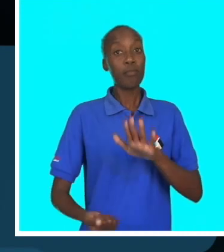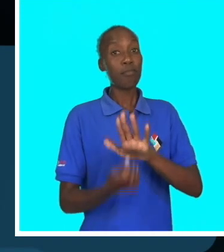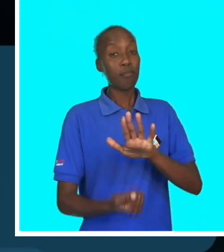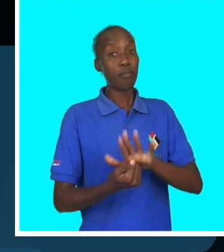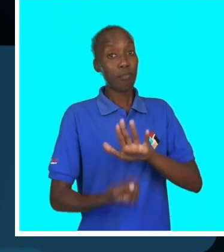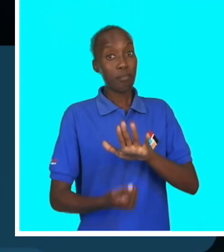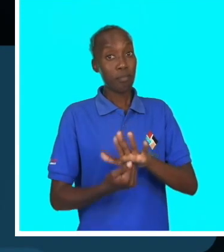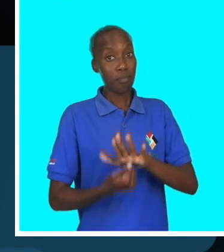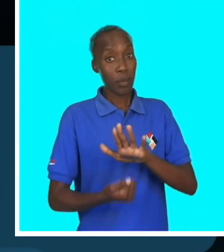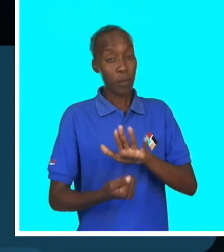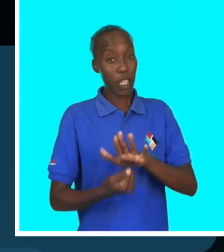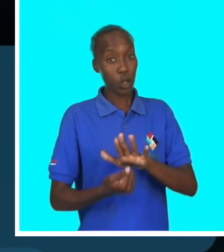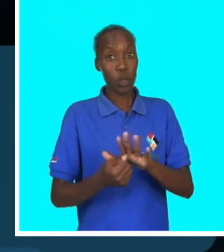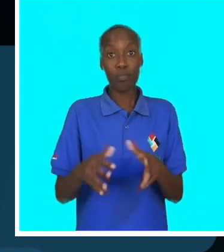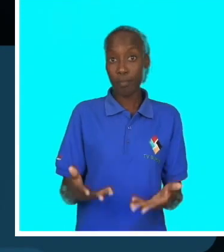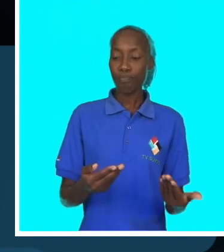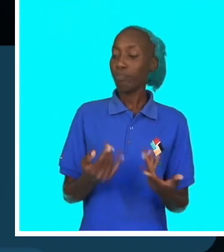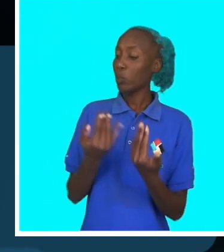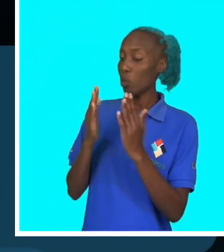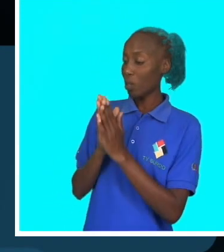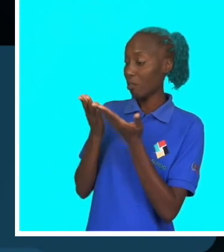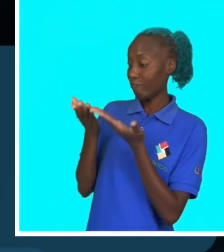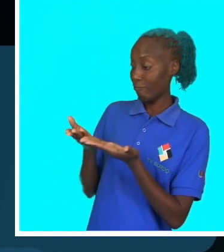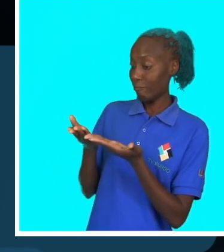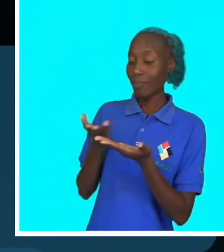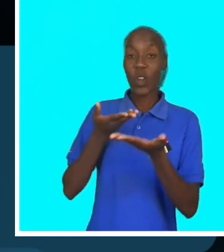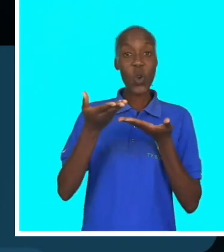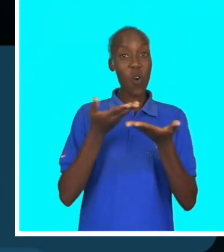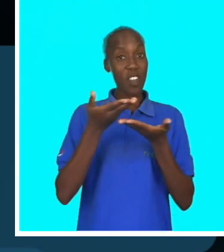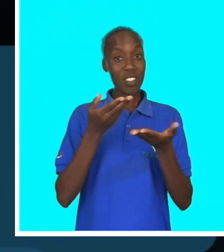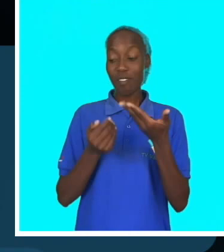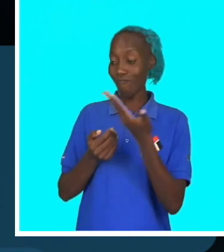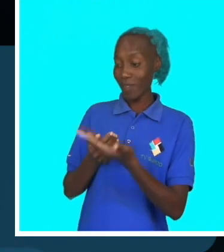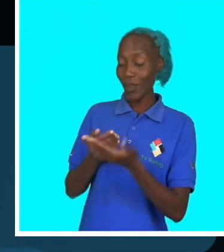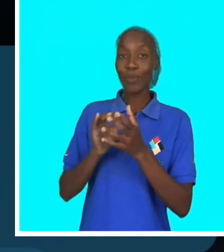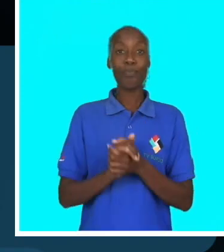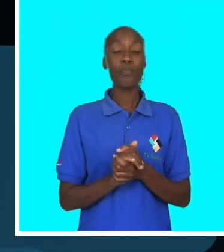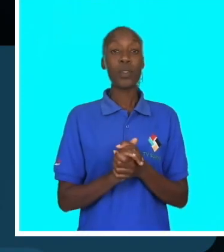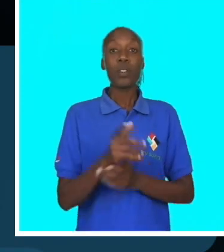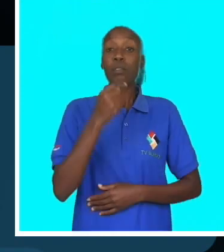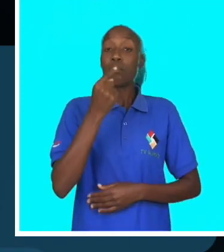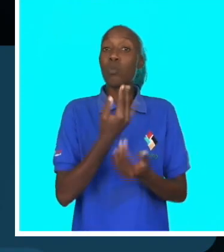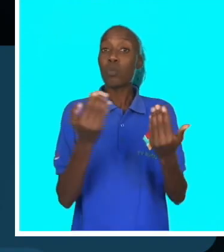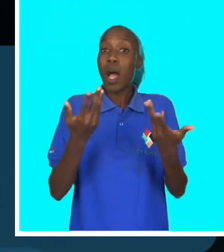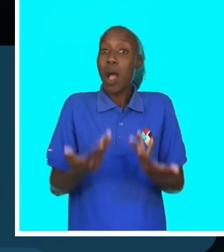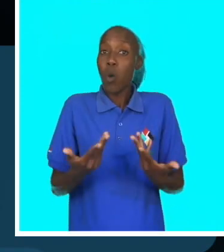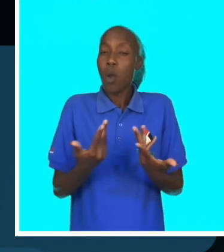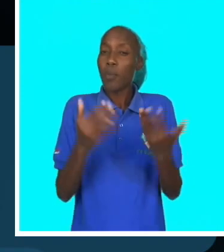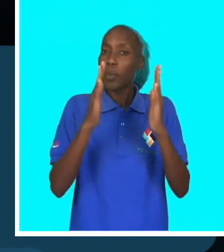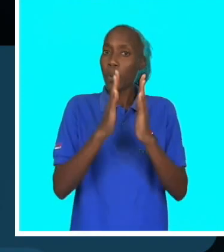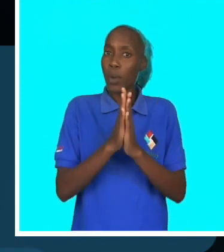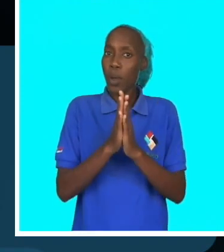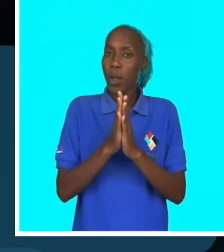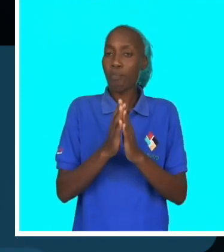um enorme prazer ter conversado contigo e, aliás, agradecer desde já a sua disponibilidade e